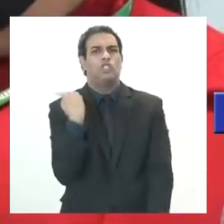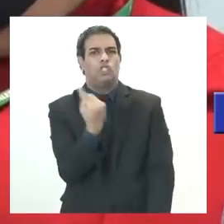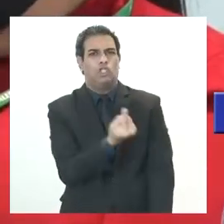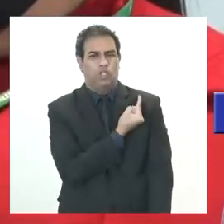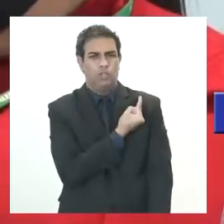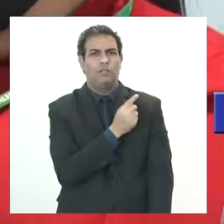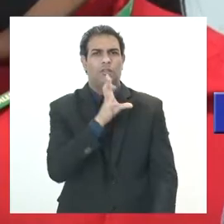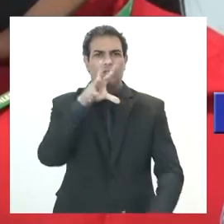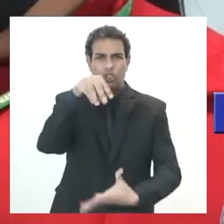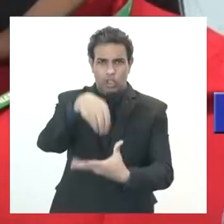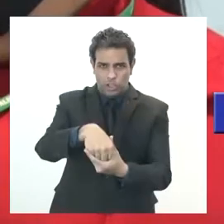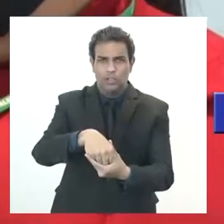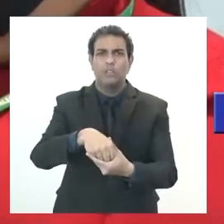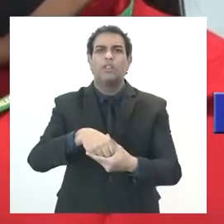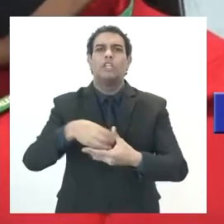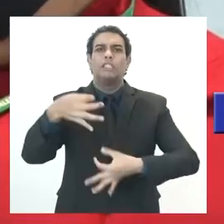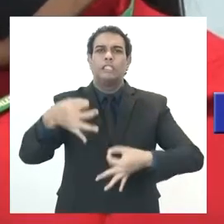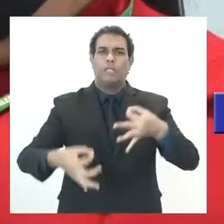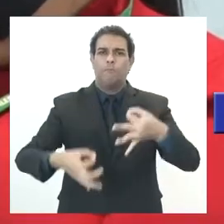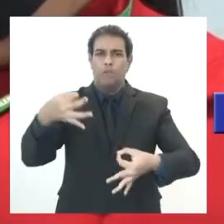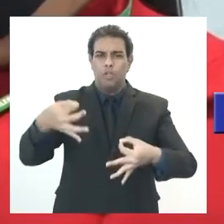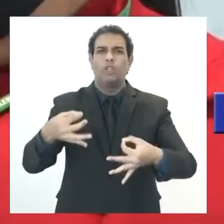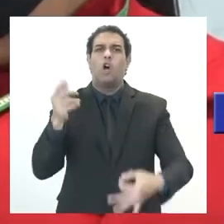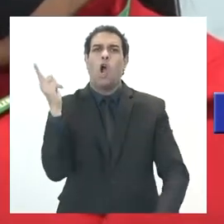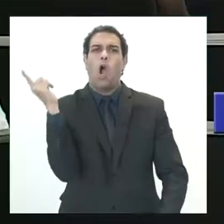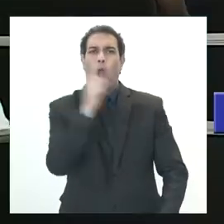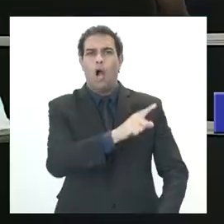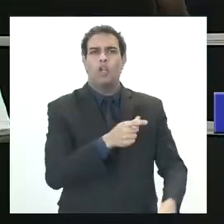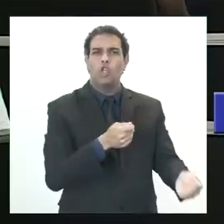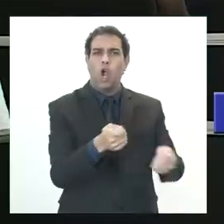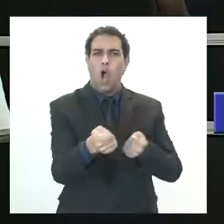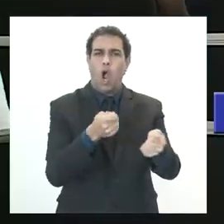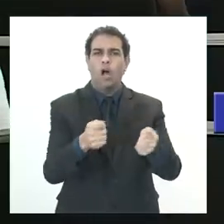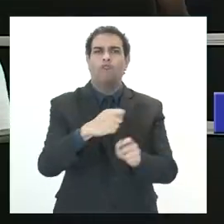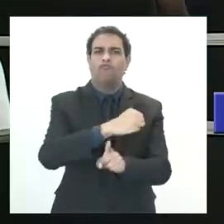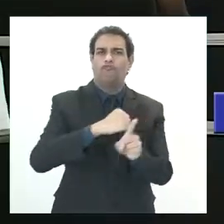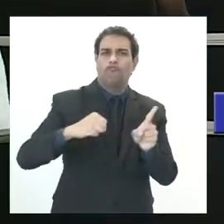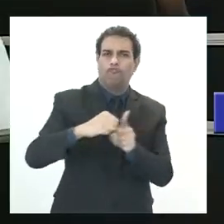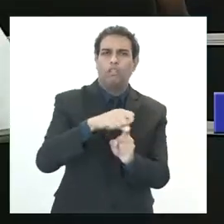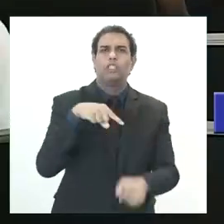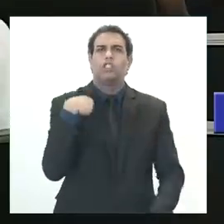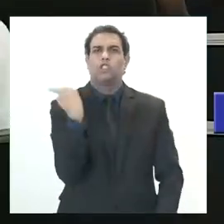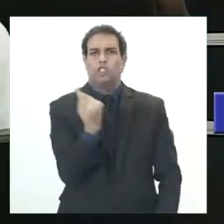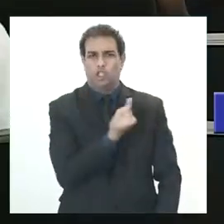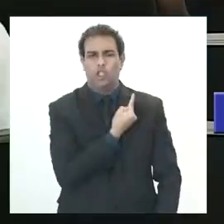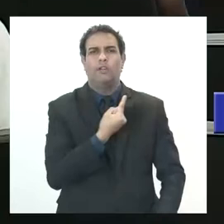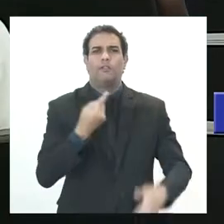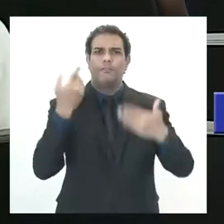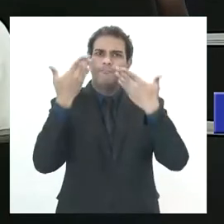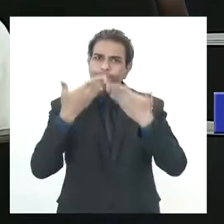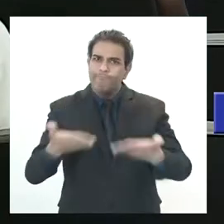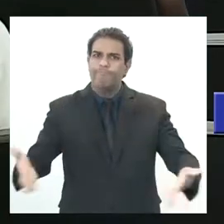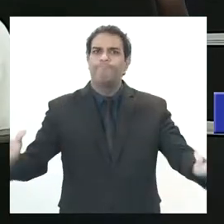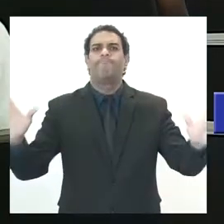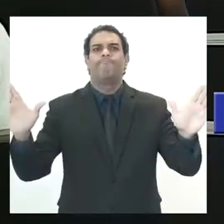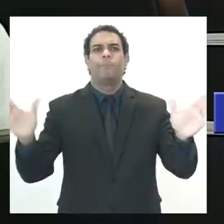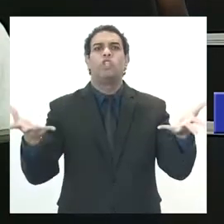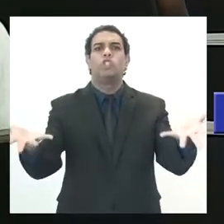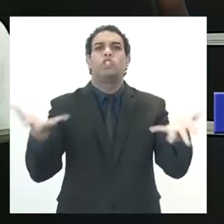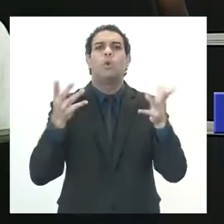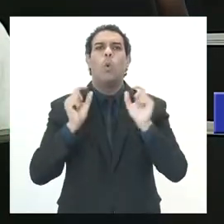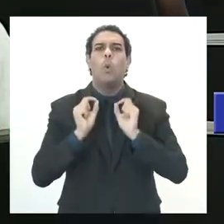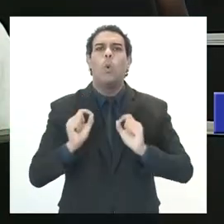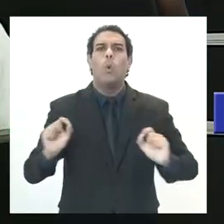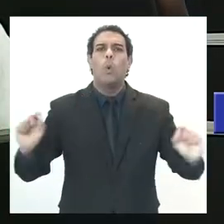do tribunal de contas nós defendemos o controle social nós defendemos a transparência nós